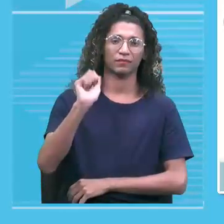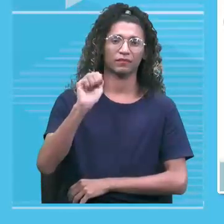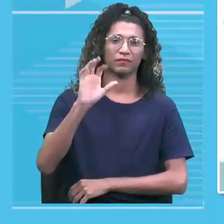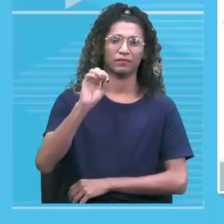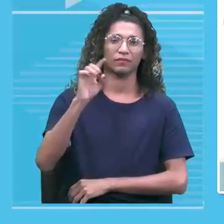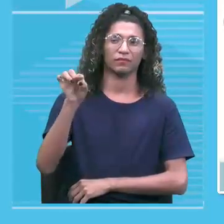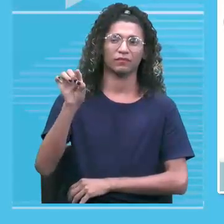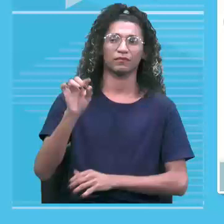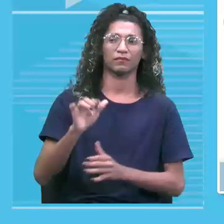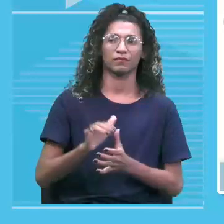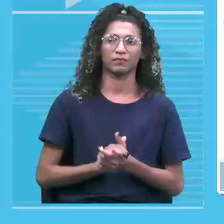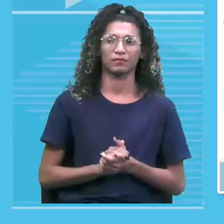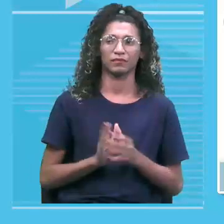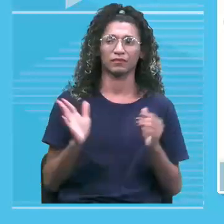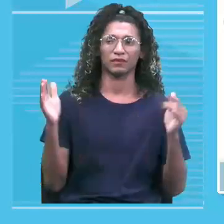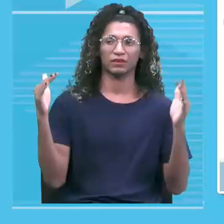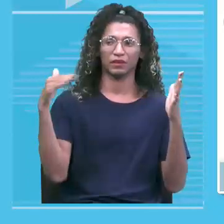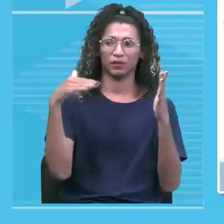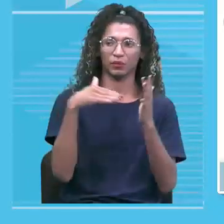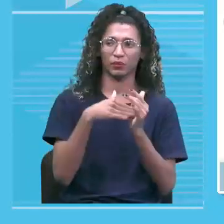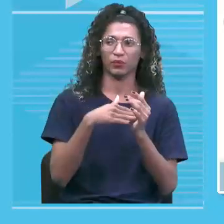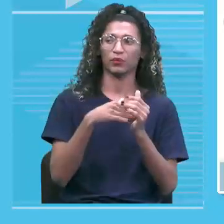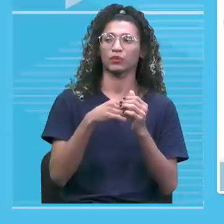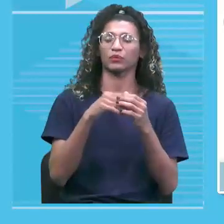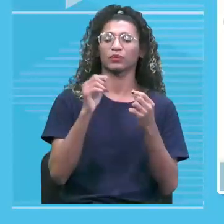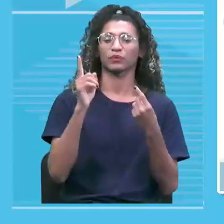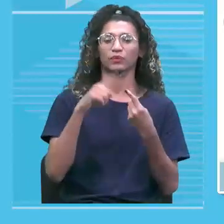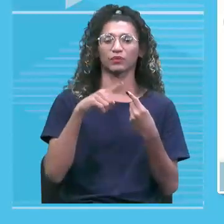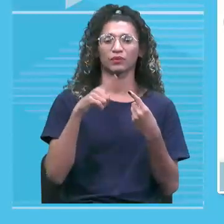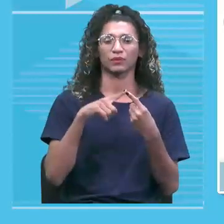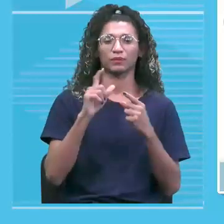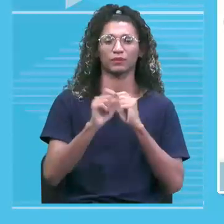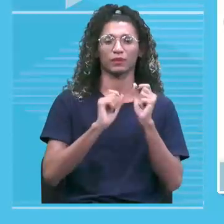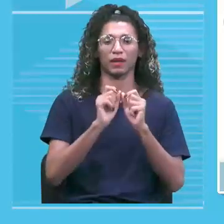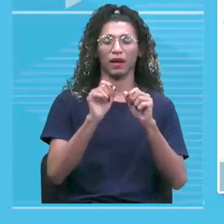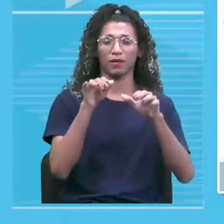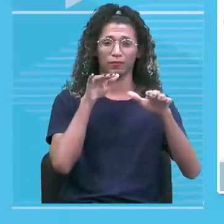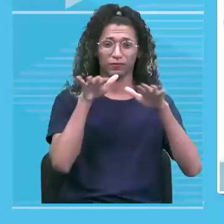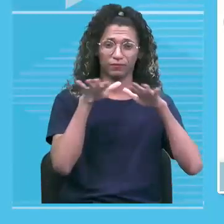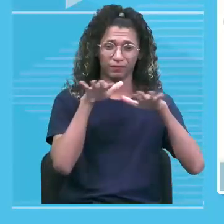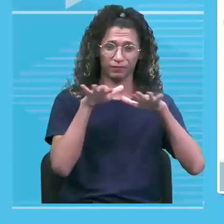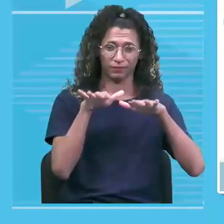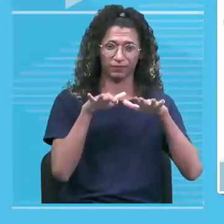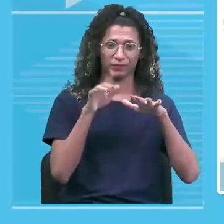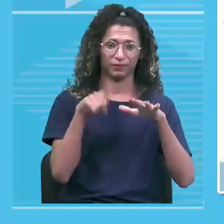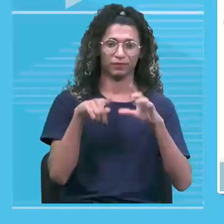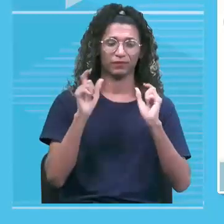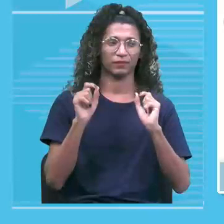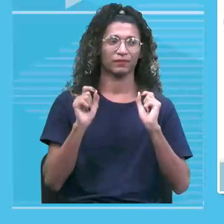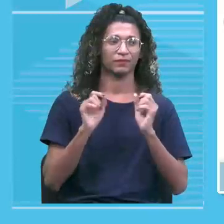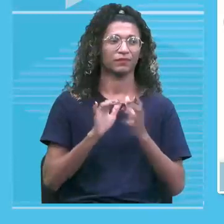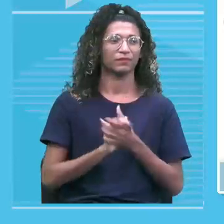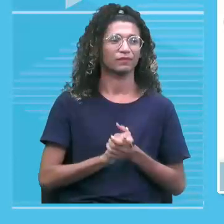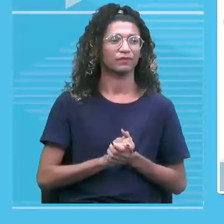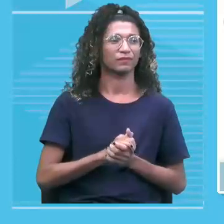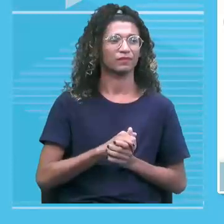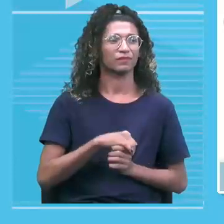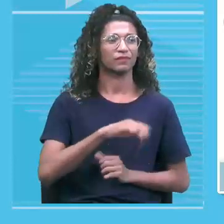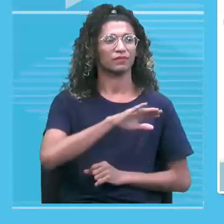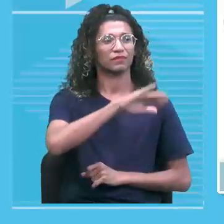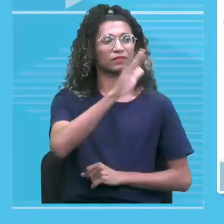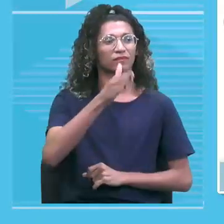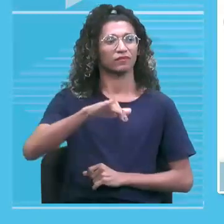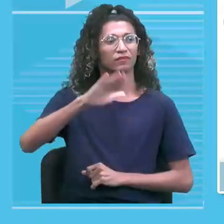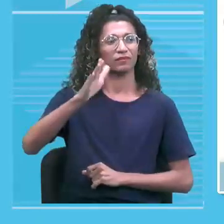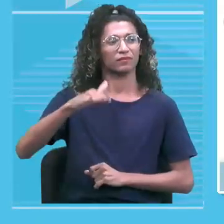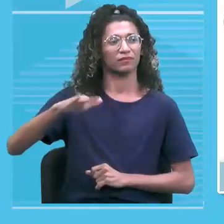a última classificação quanto à vibração seriam as ondas mistas